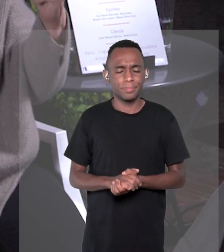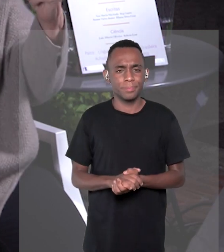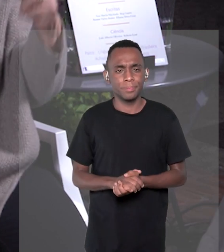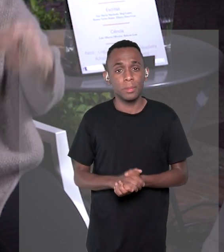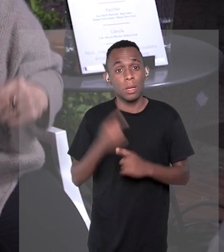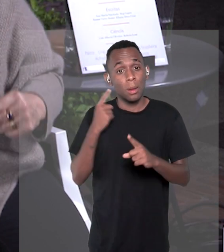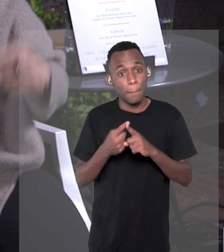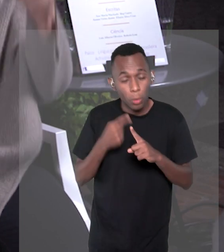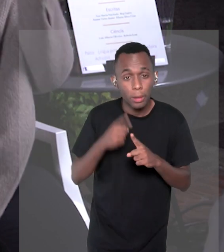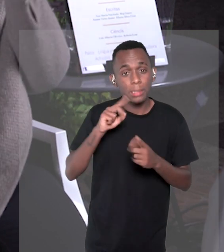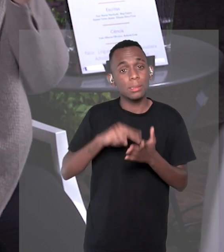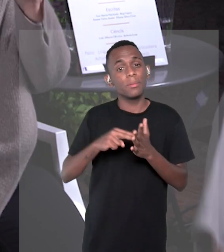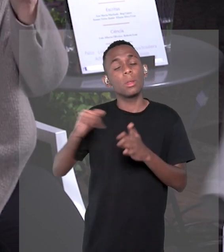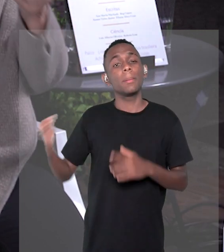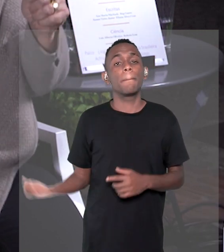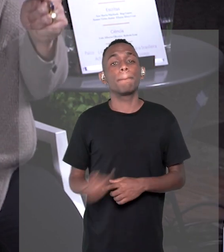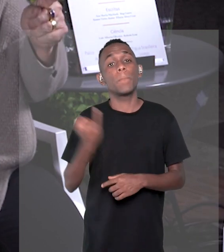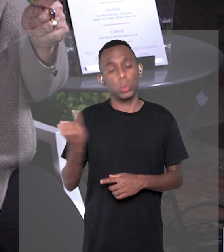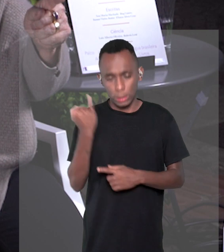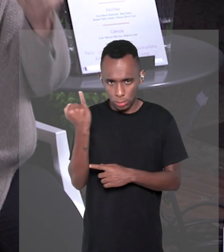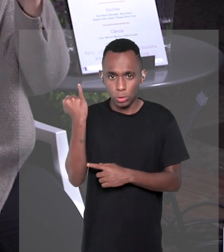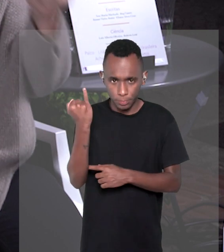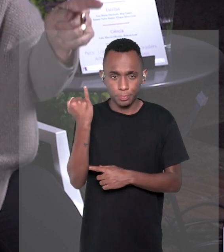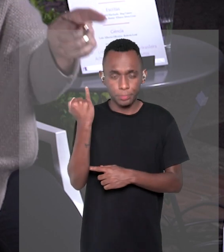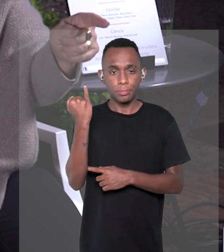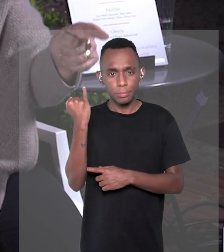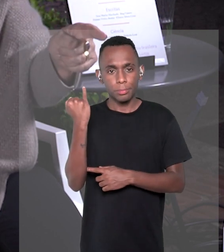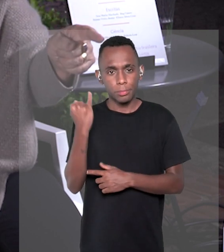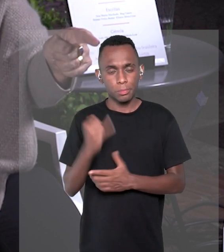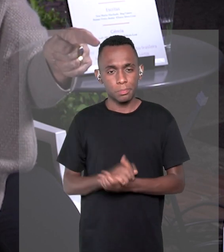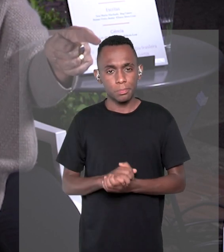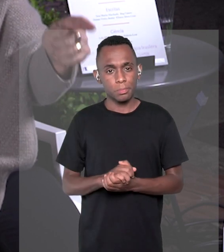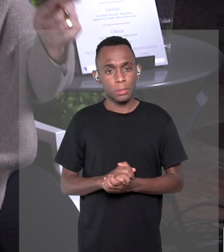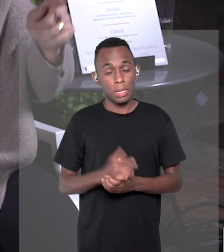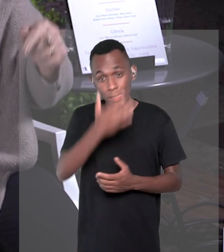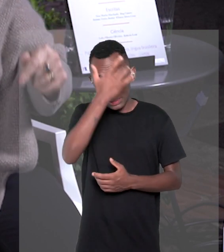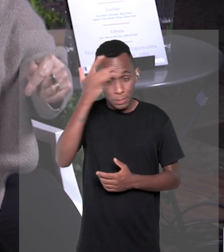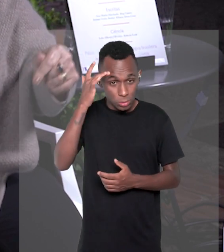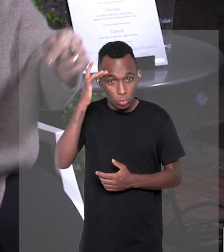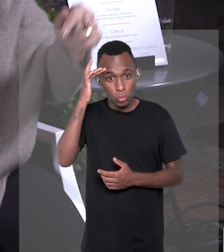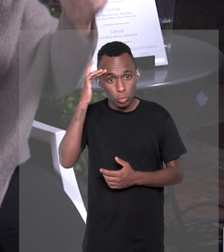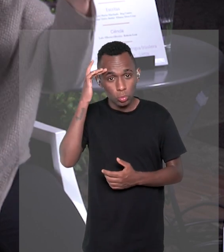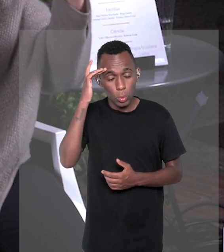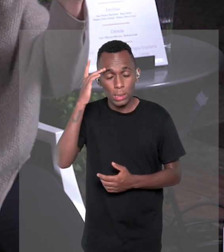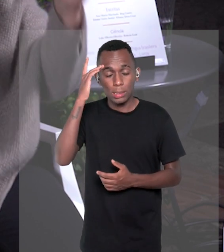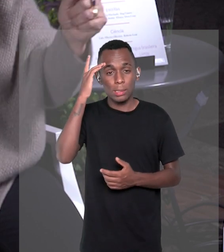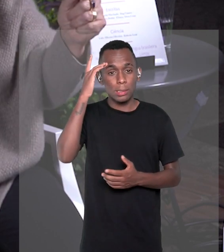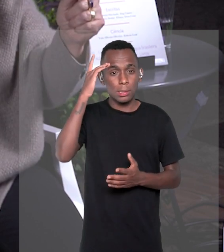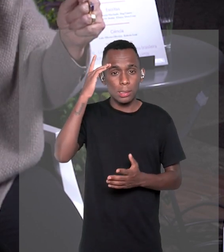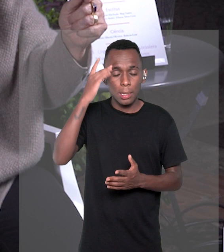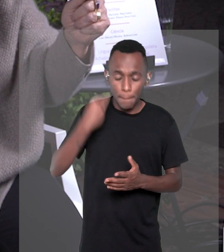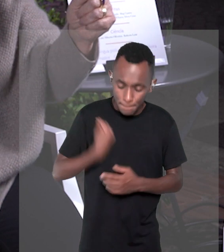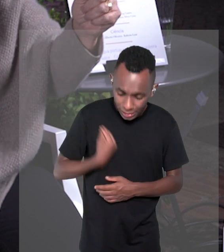a segunda, porque a revista do Instituto Histórico Geográfico é anterior. Mas ela é